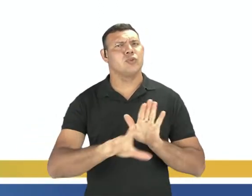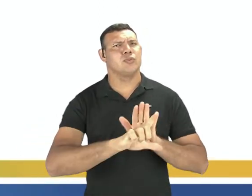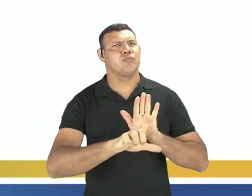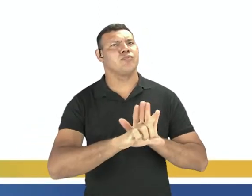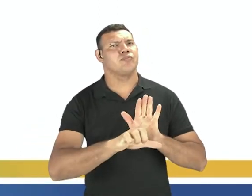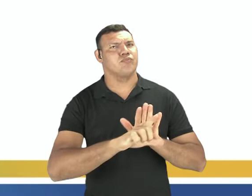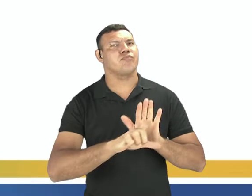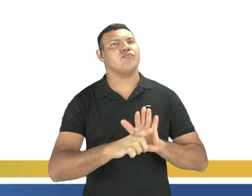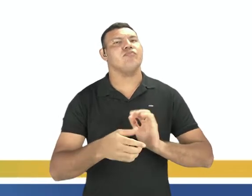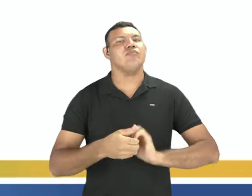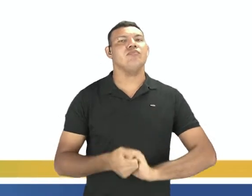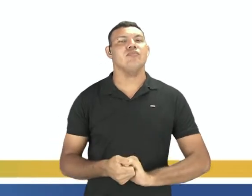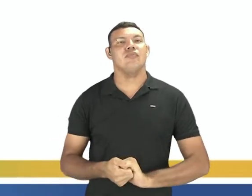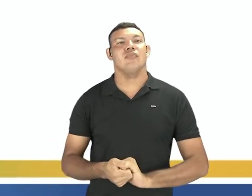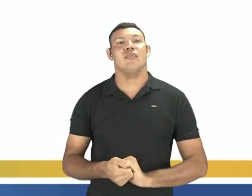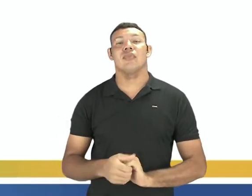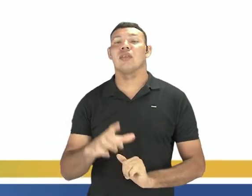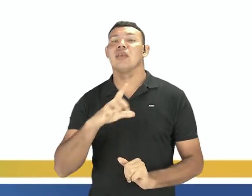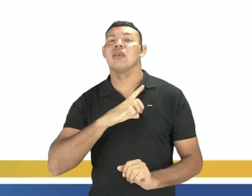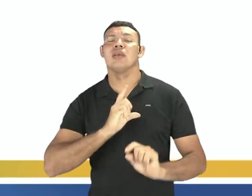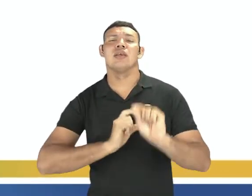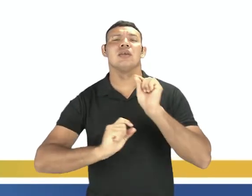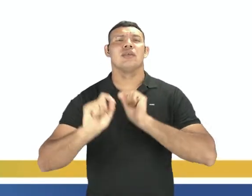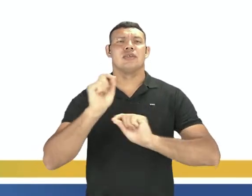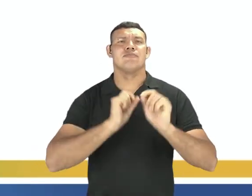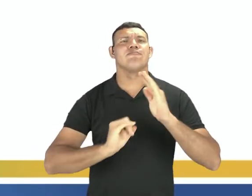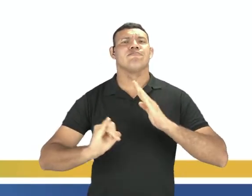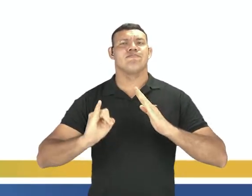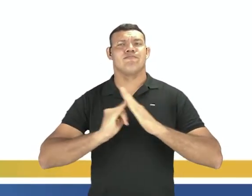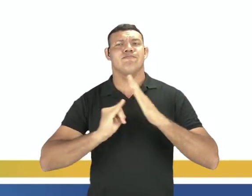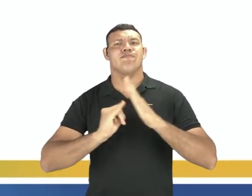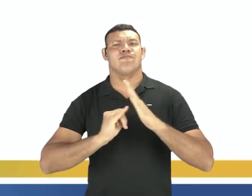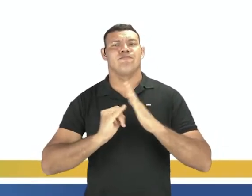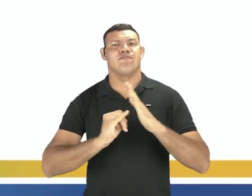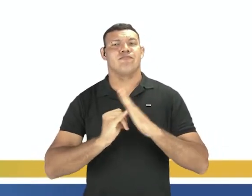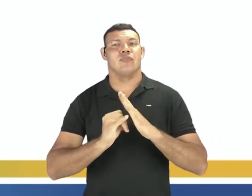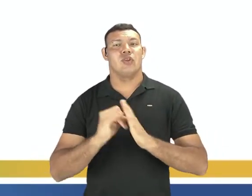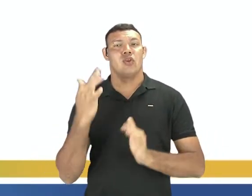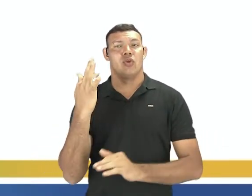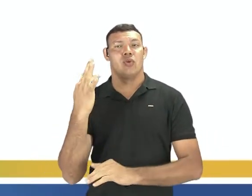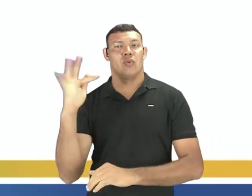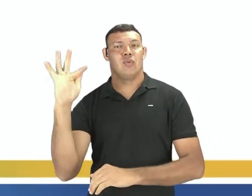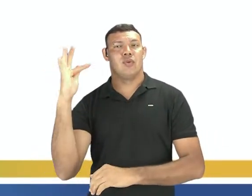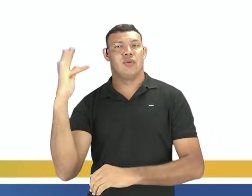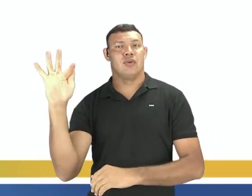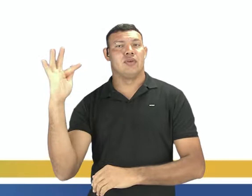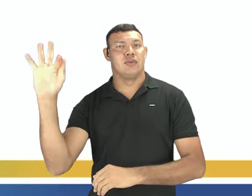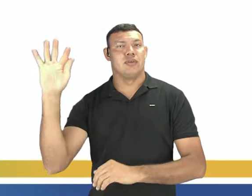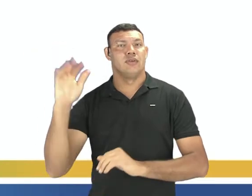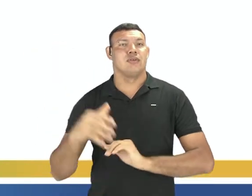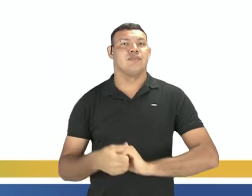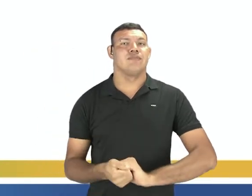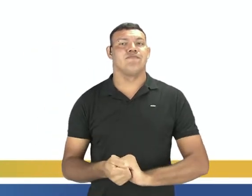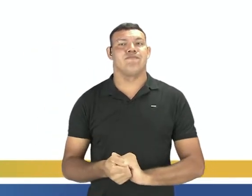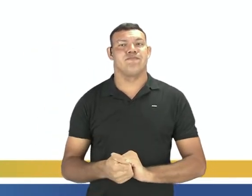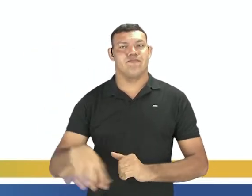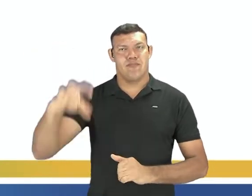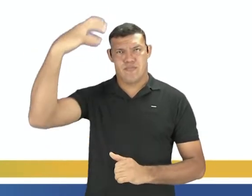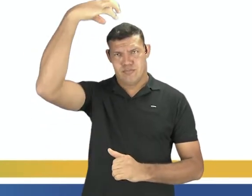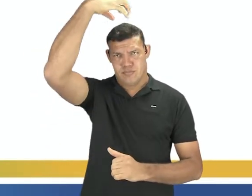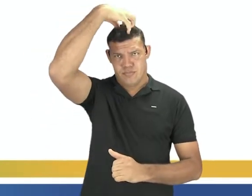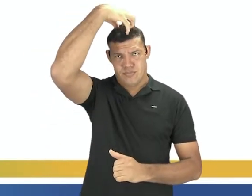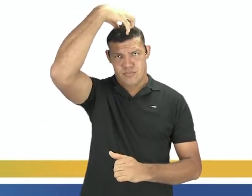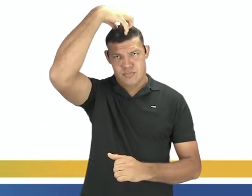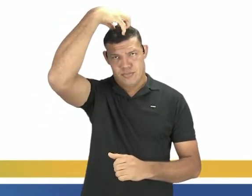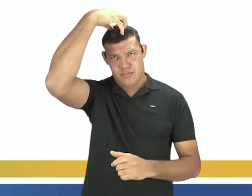se forma, né? A gente tem, então, a instituição do federalismo. O que seria isso? Na monarquia, nós tínhamos